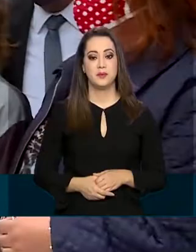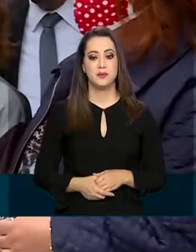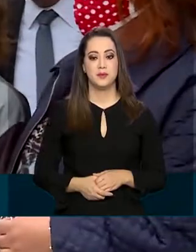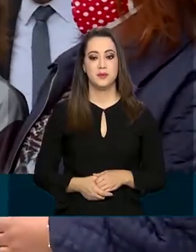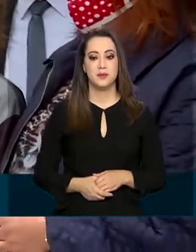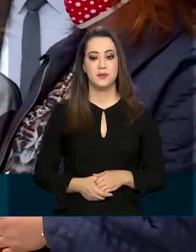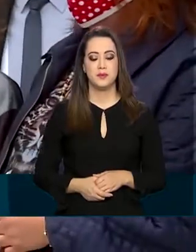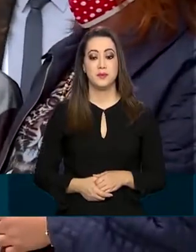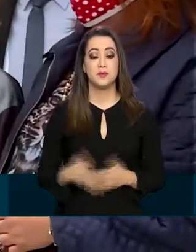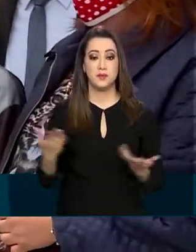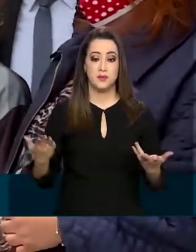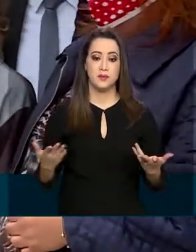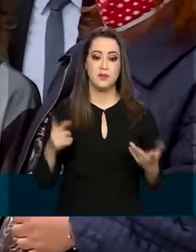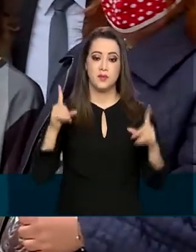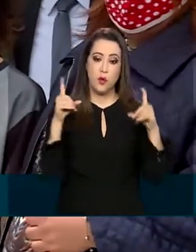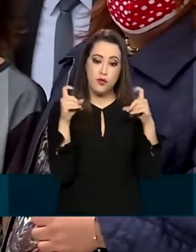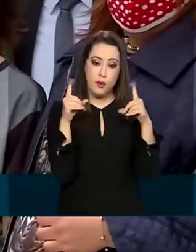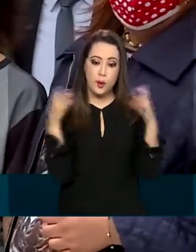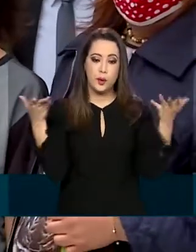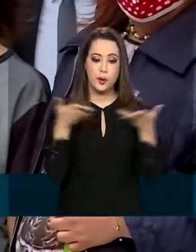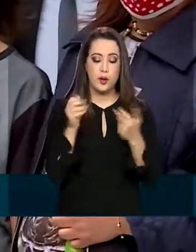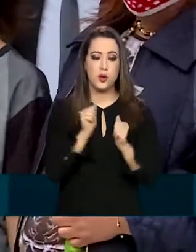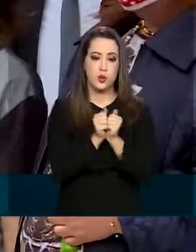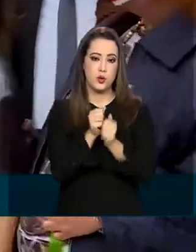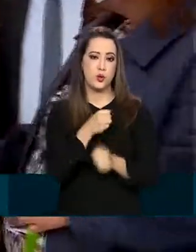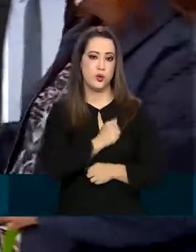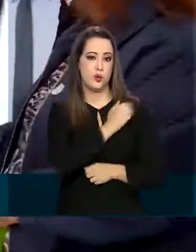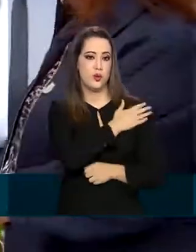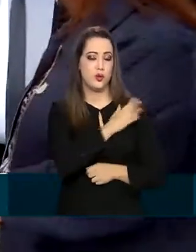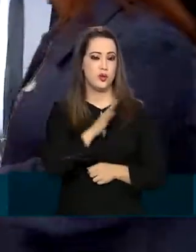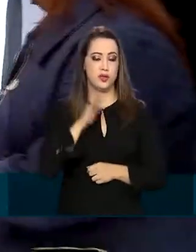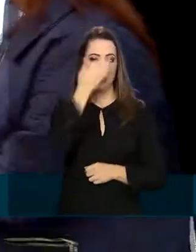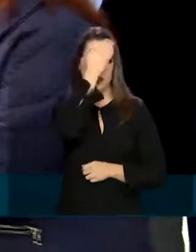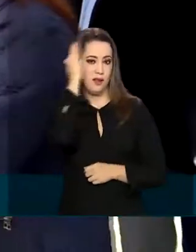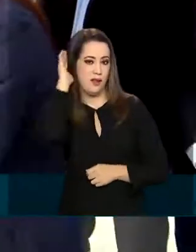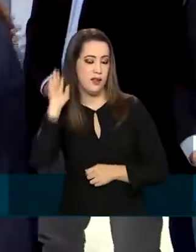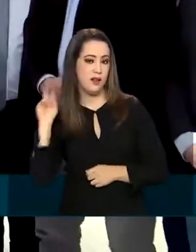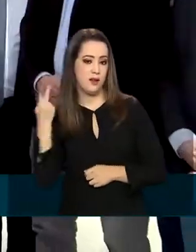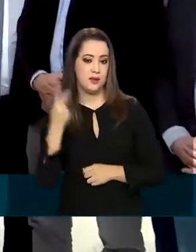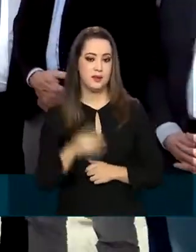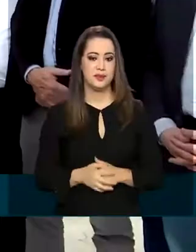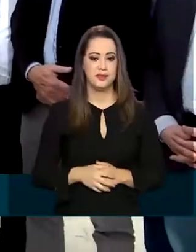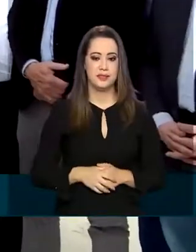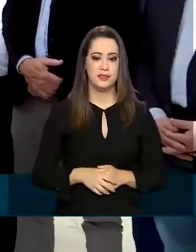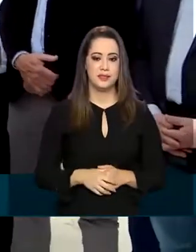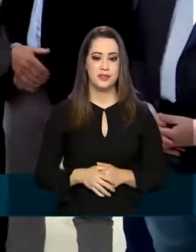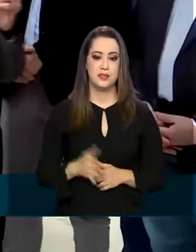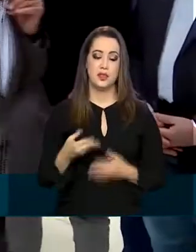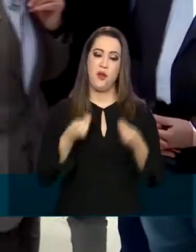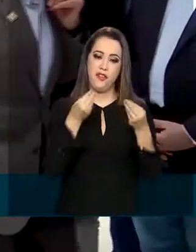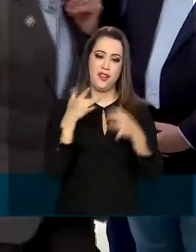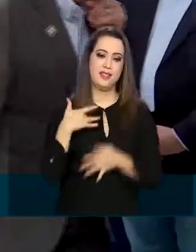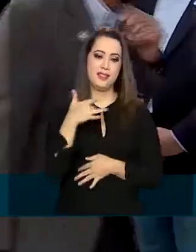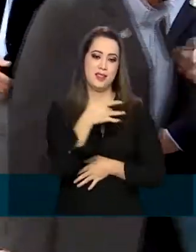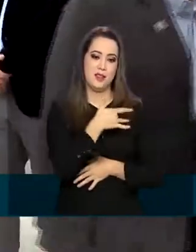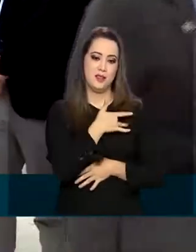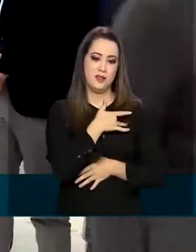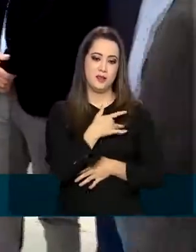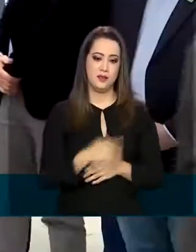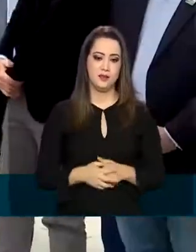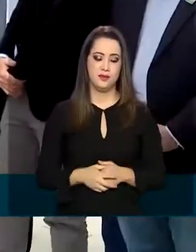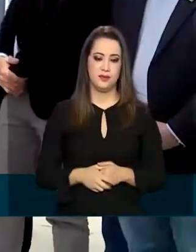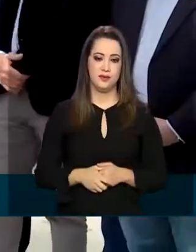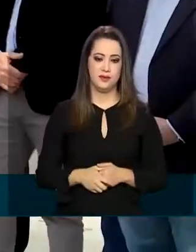presidente. General Heleno, então, posa para uma foto com os futuros moradores. Nesses condomínios, as unidades